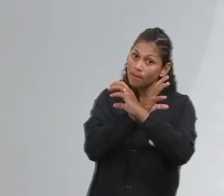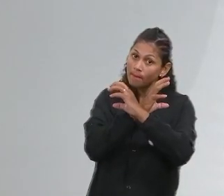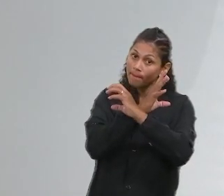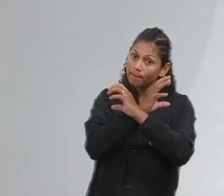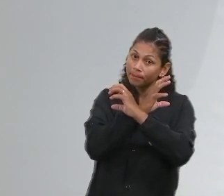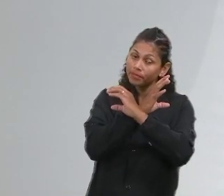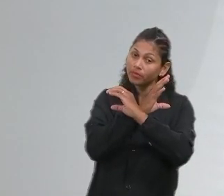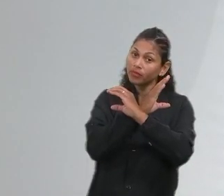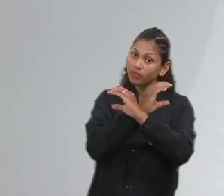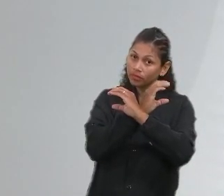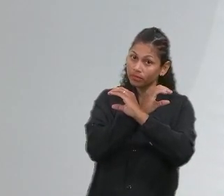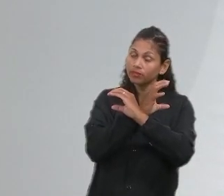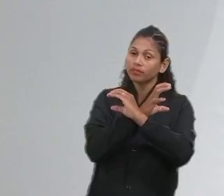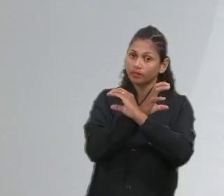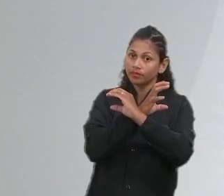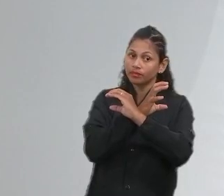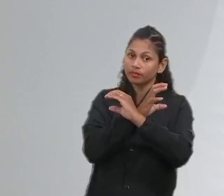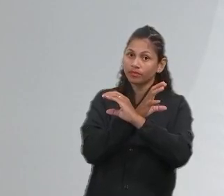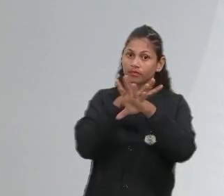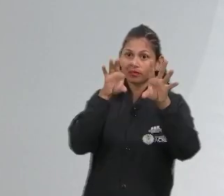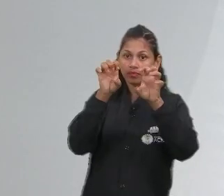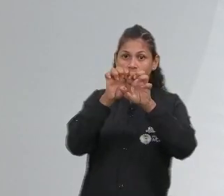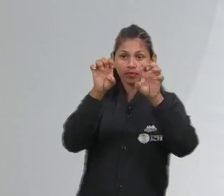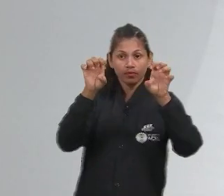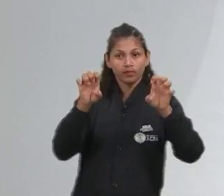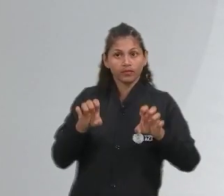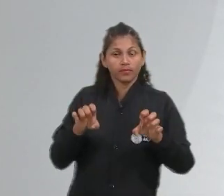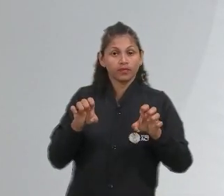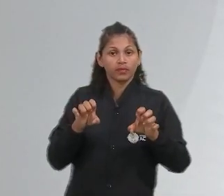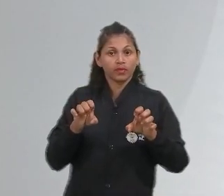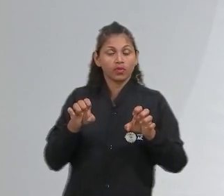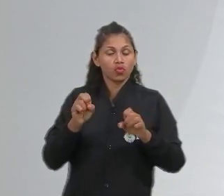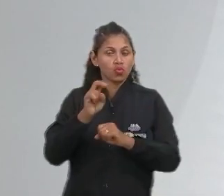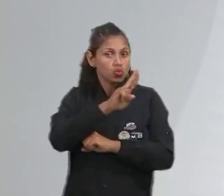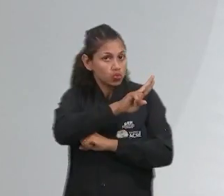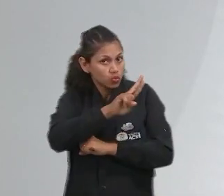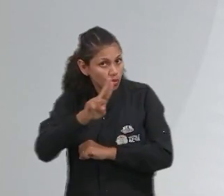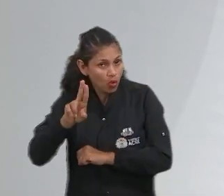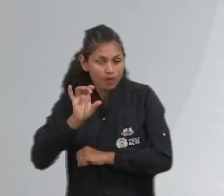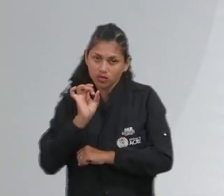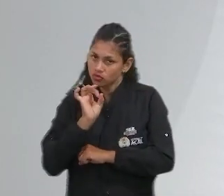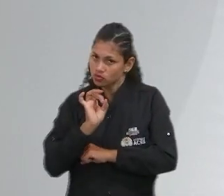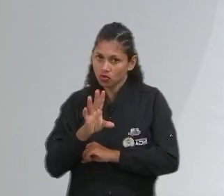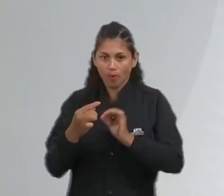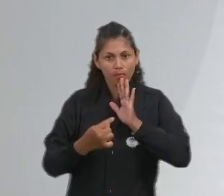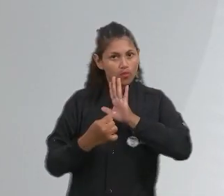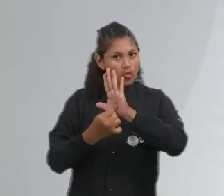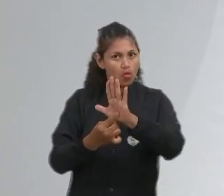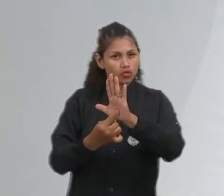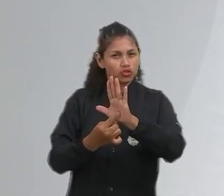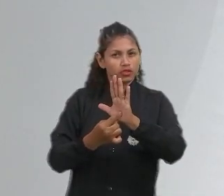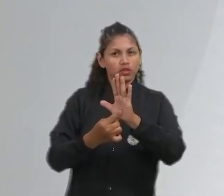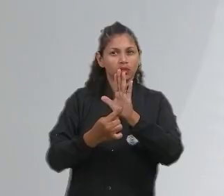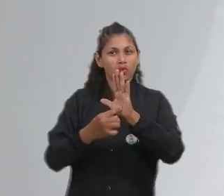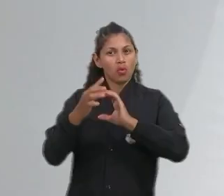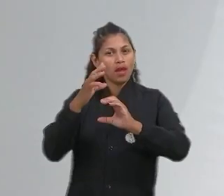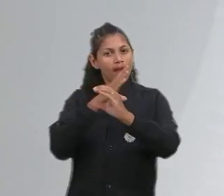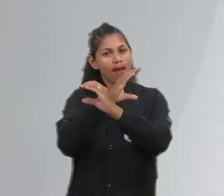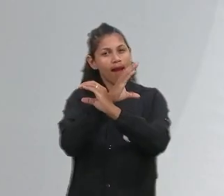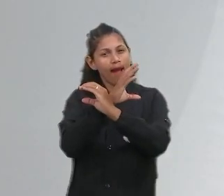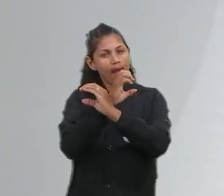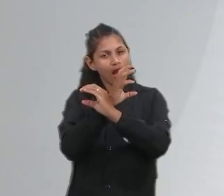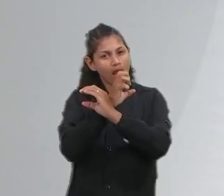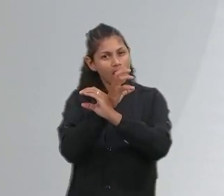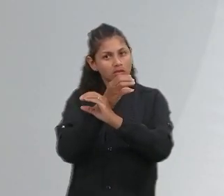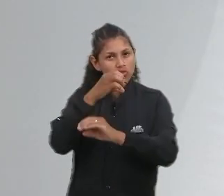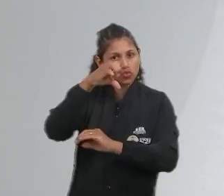carboxílico. A estrutura aí, ela vai dizer apenas o nome do composto e tá pedindo para vocês qual é a